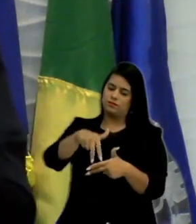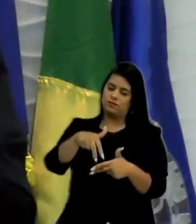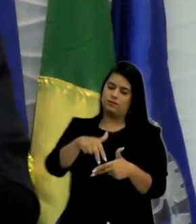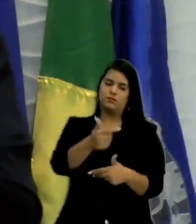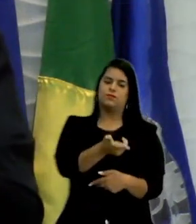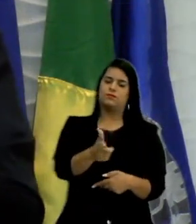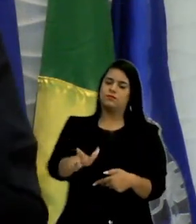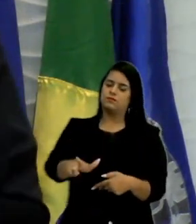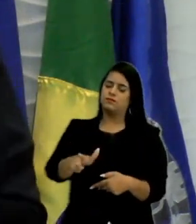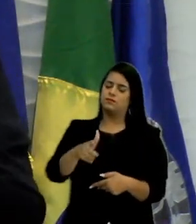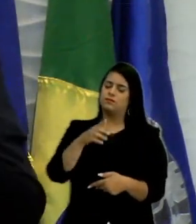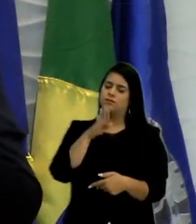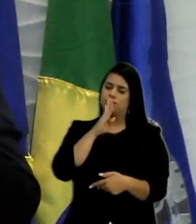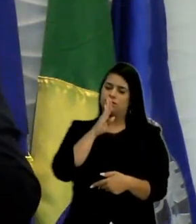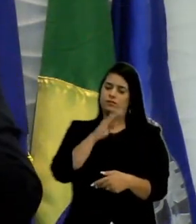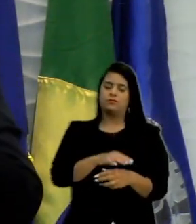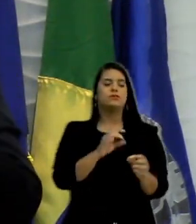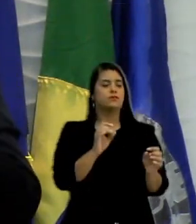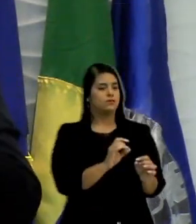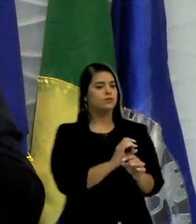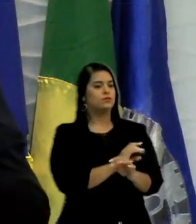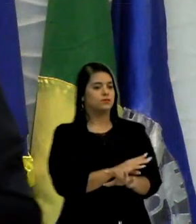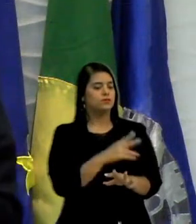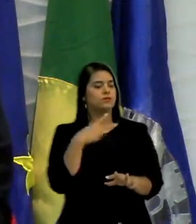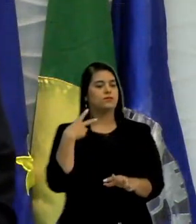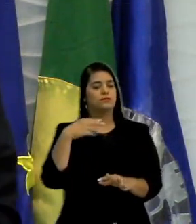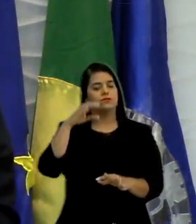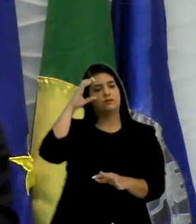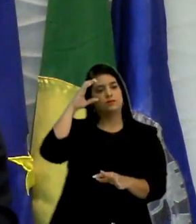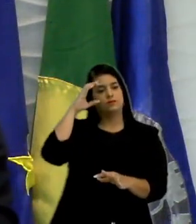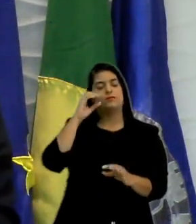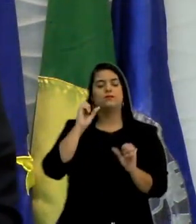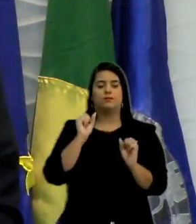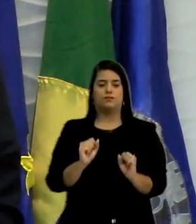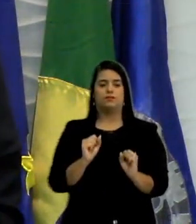calado. Conclua, vereador Assis, pode continuar.